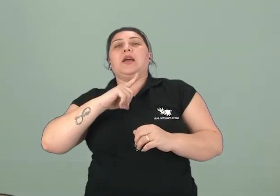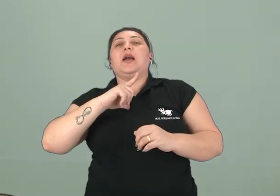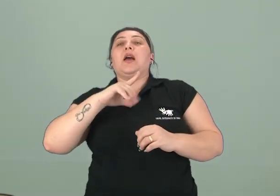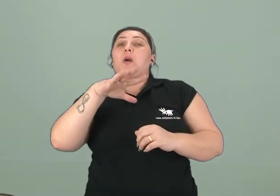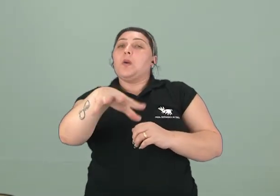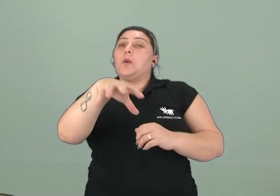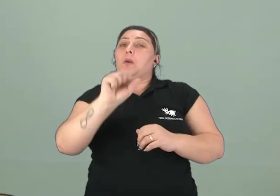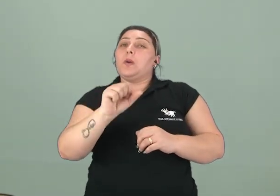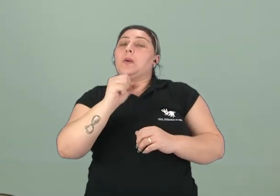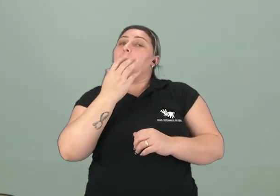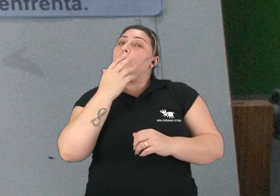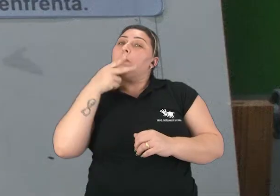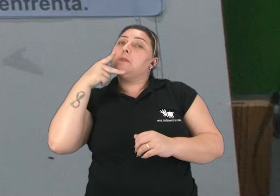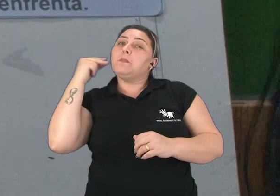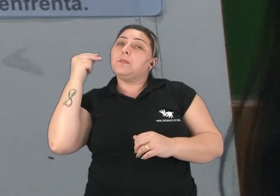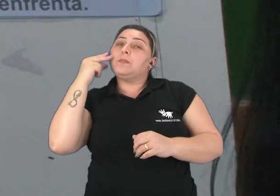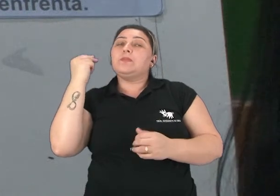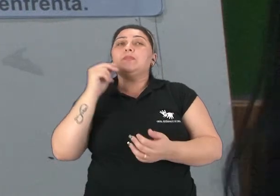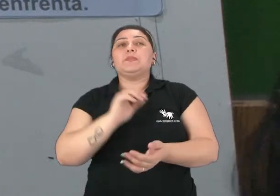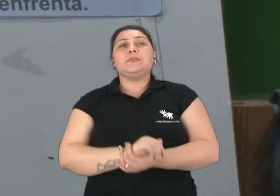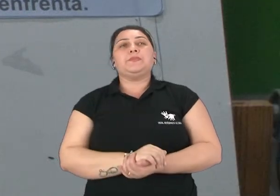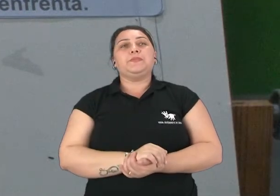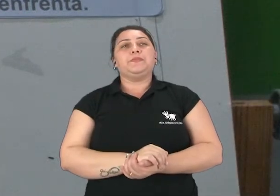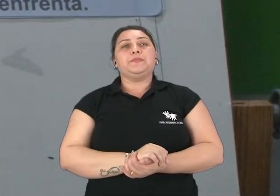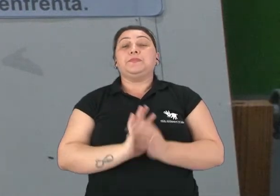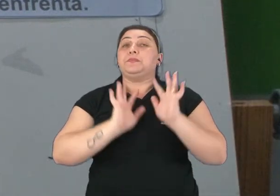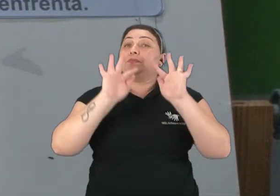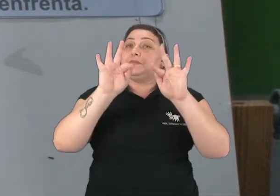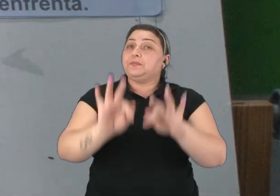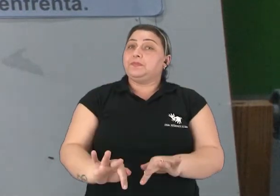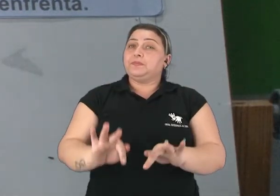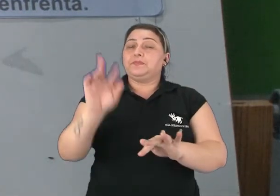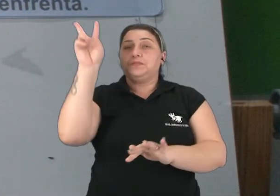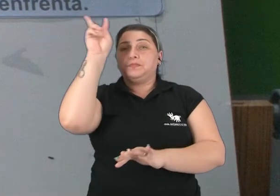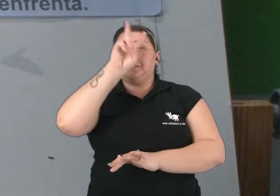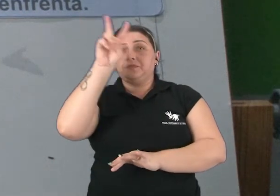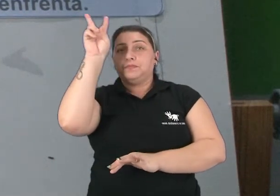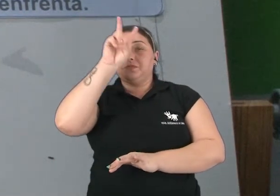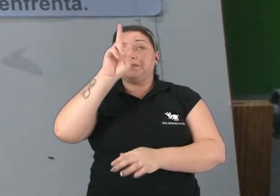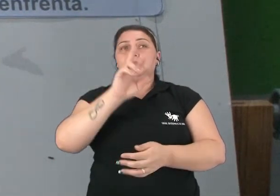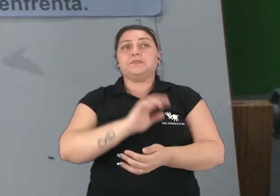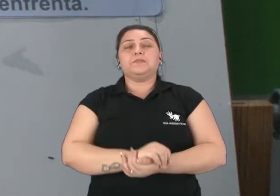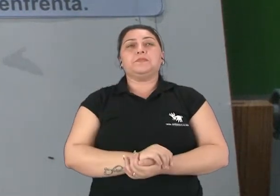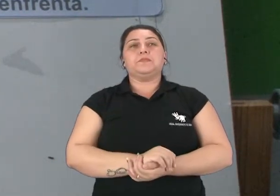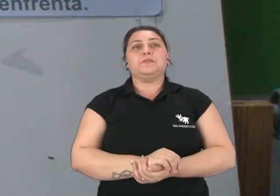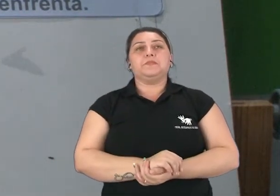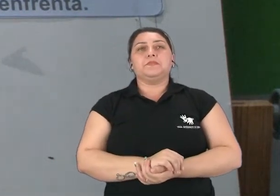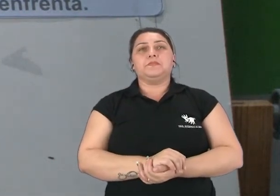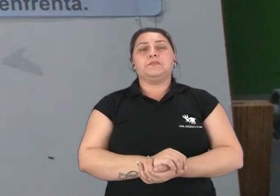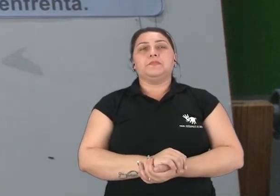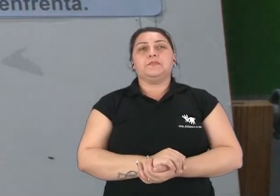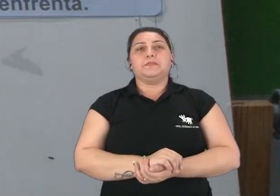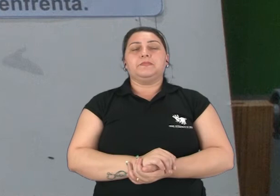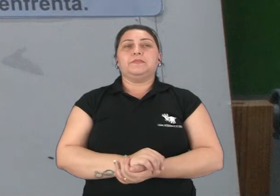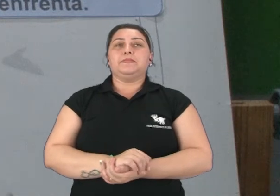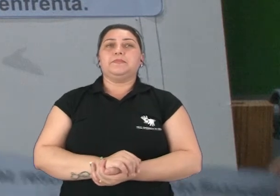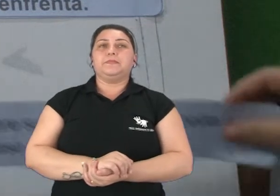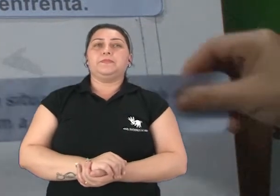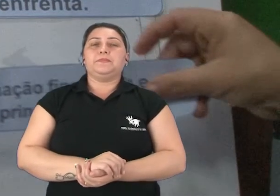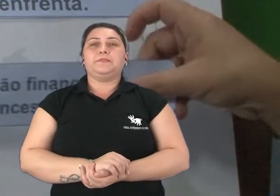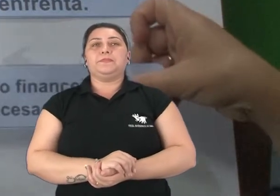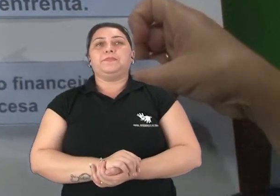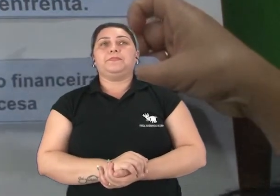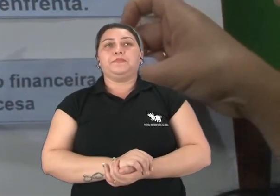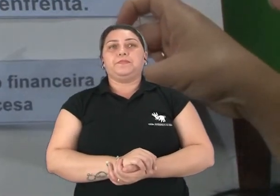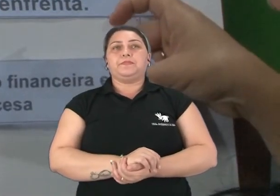apanhado pelo gato Vamos então agora para o desfecho da história seja a conclusão da narrativa né